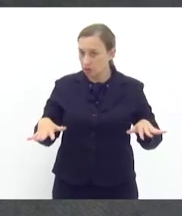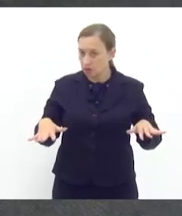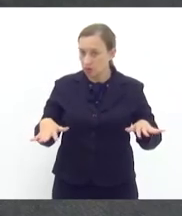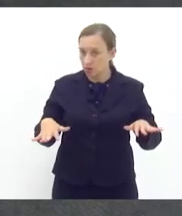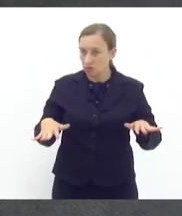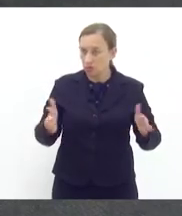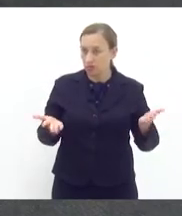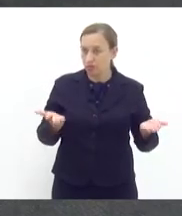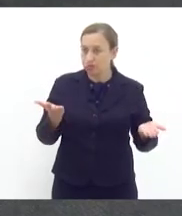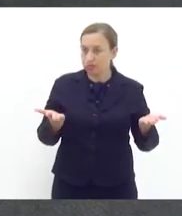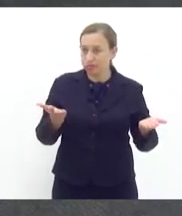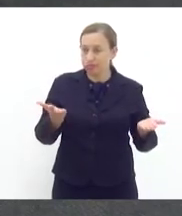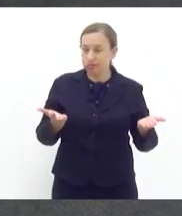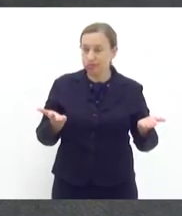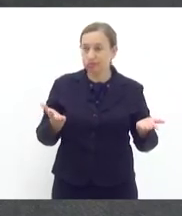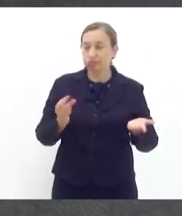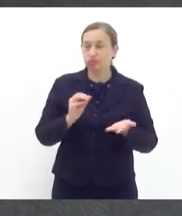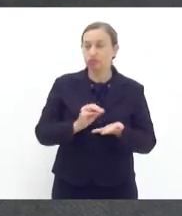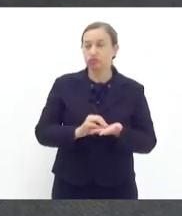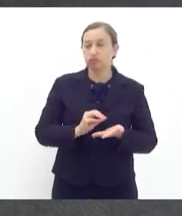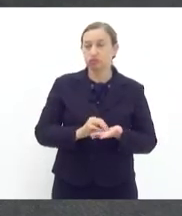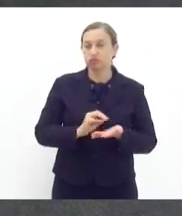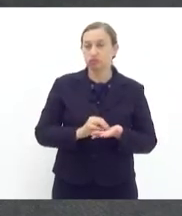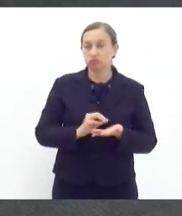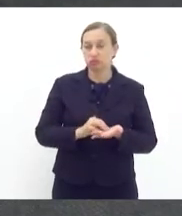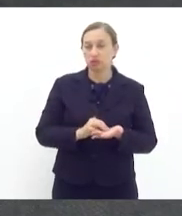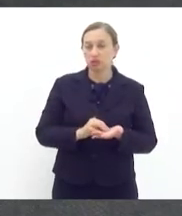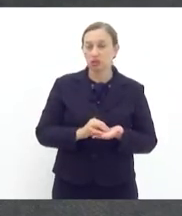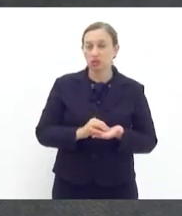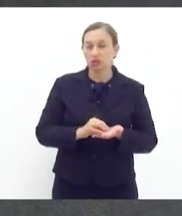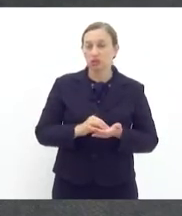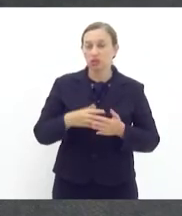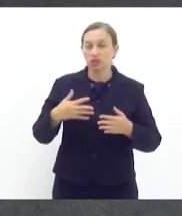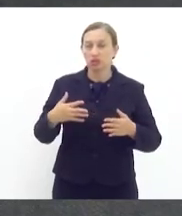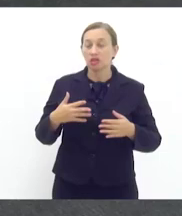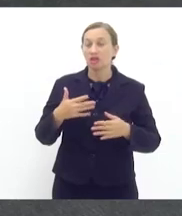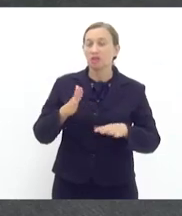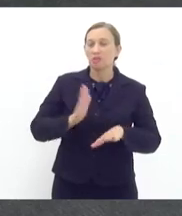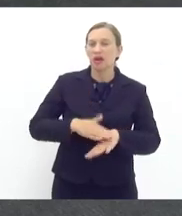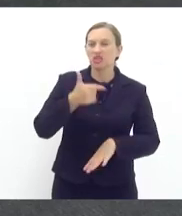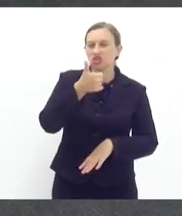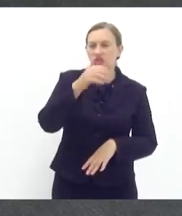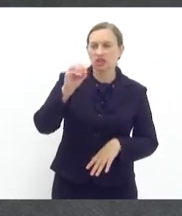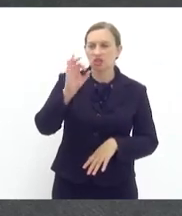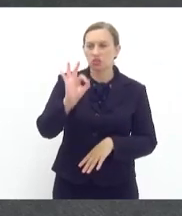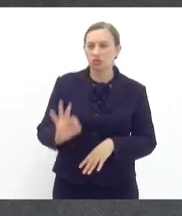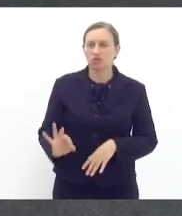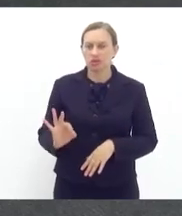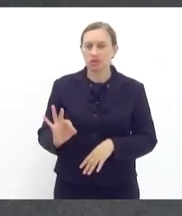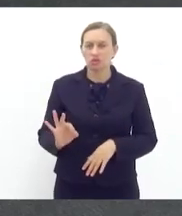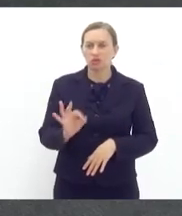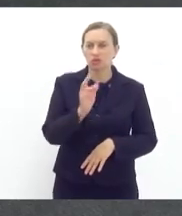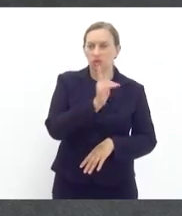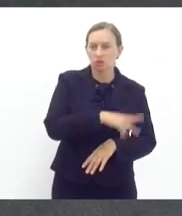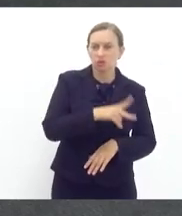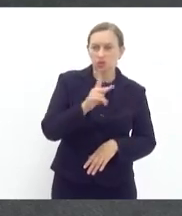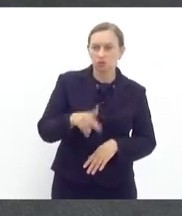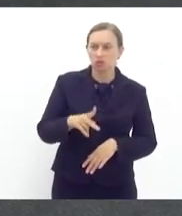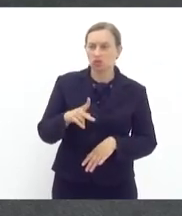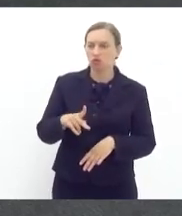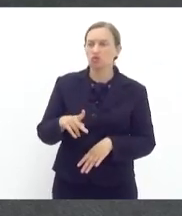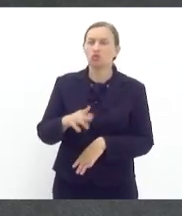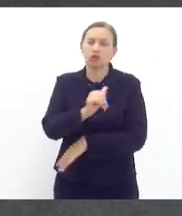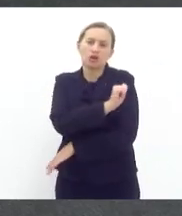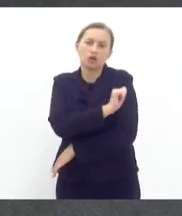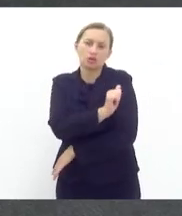desequilíbrio emocional atingiu mais de 10% de toda a